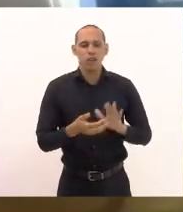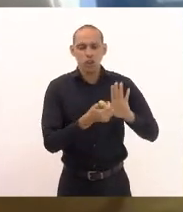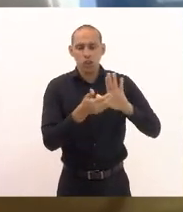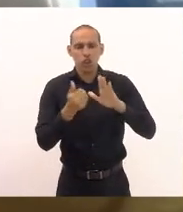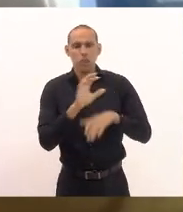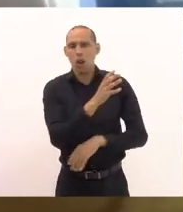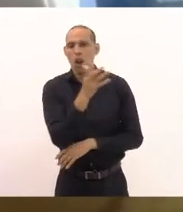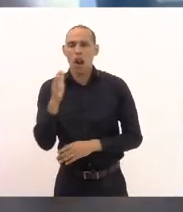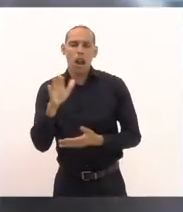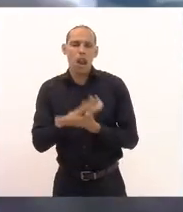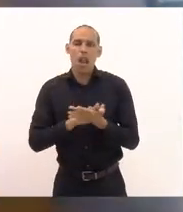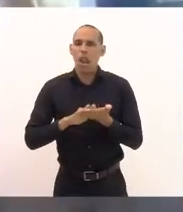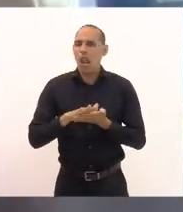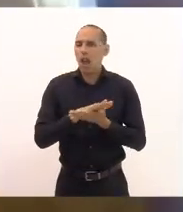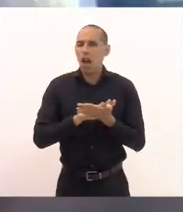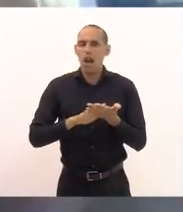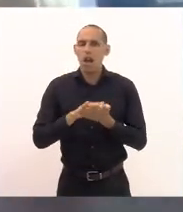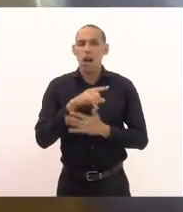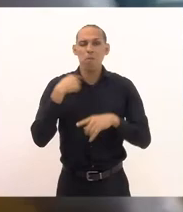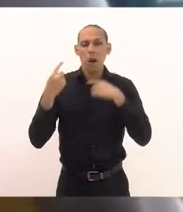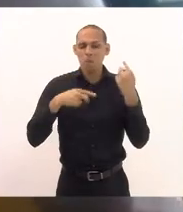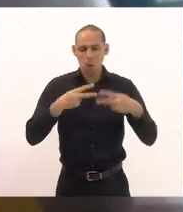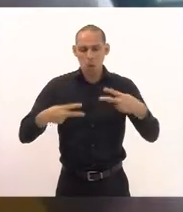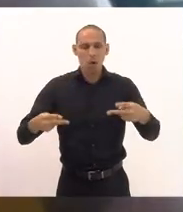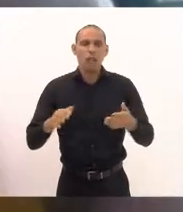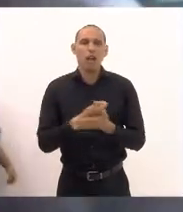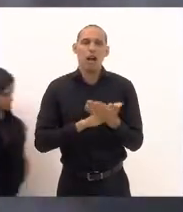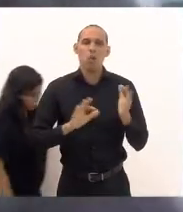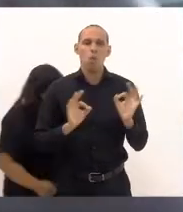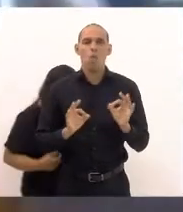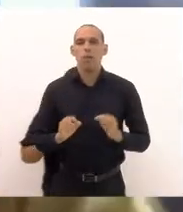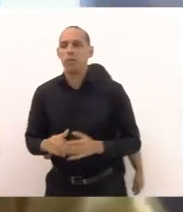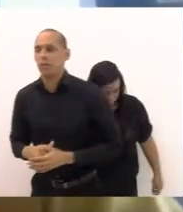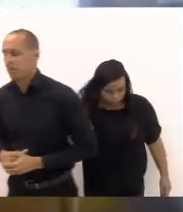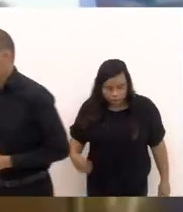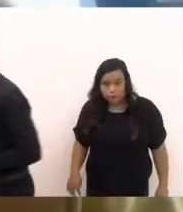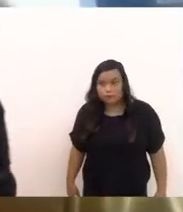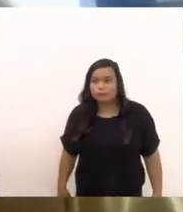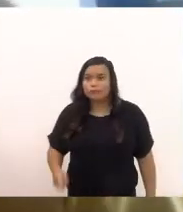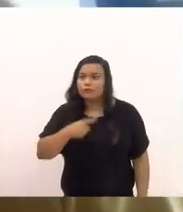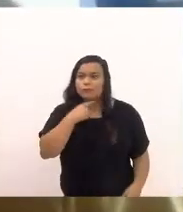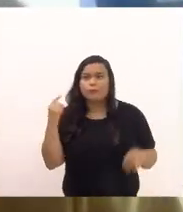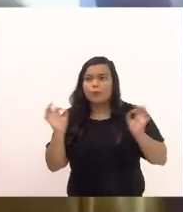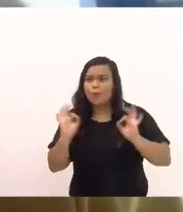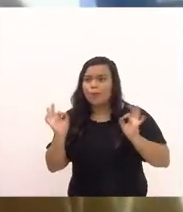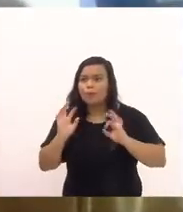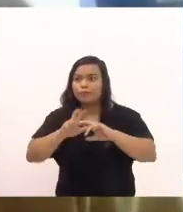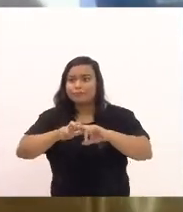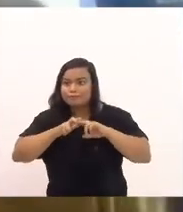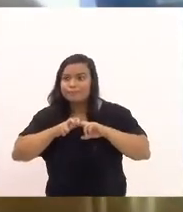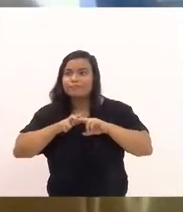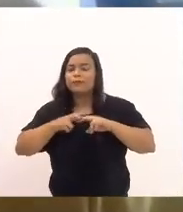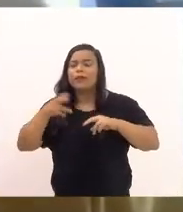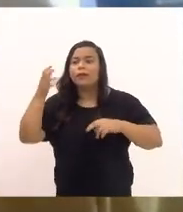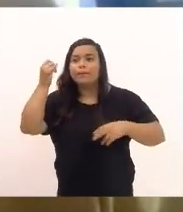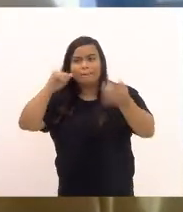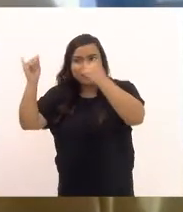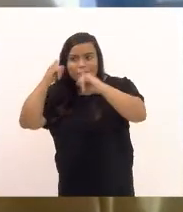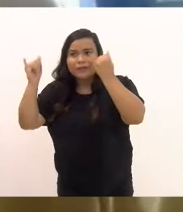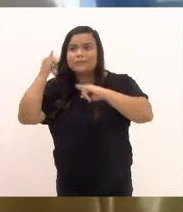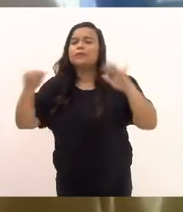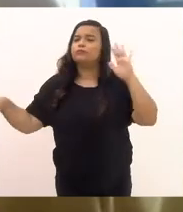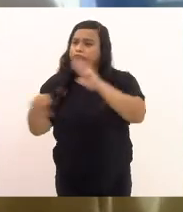nessa catástrofe não morreu ninguém. Portanto, a prevenção parte da defesa do